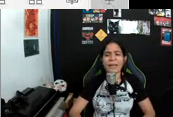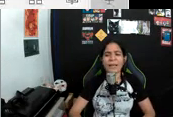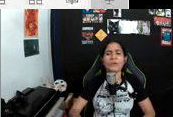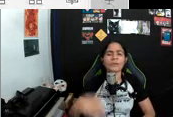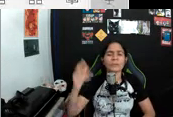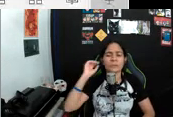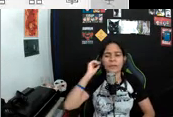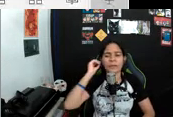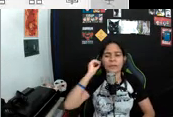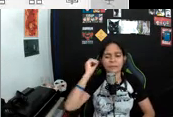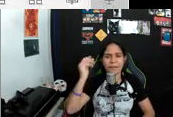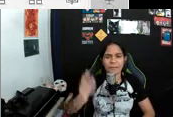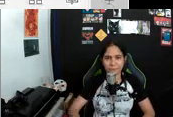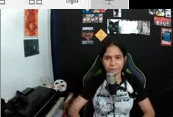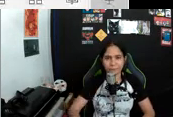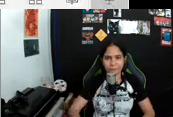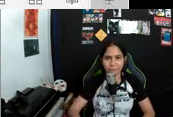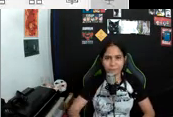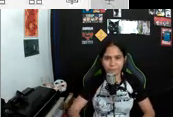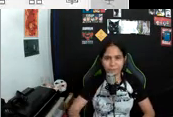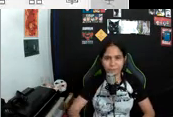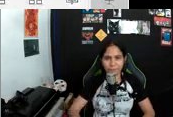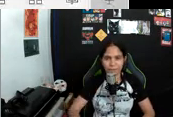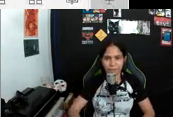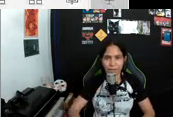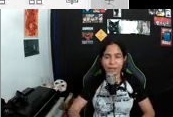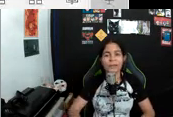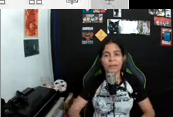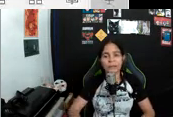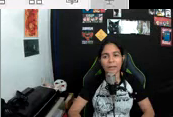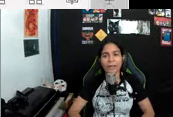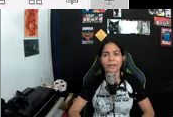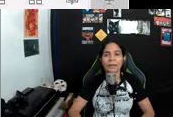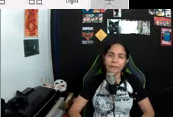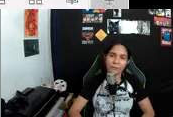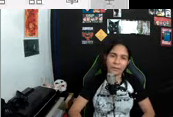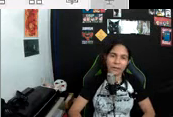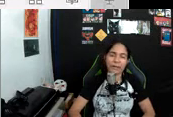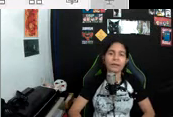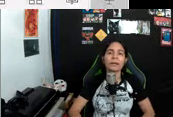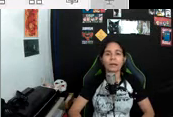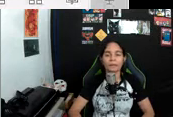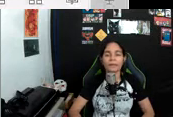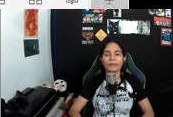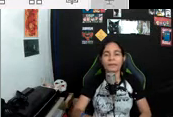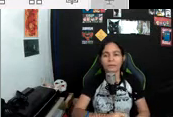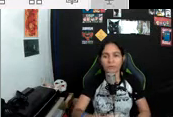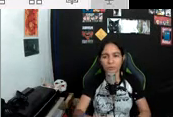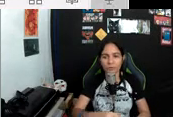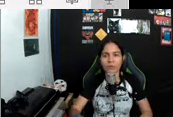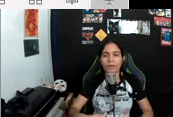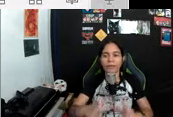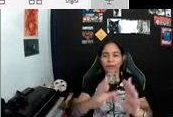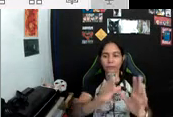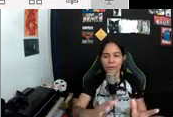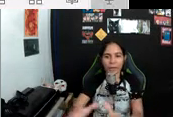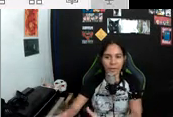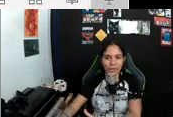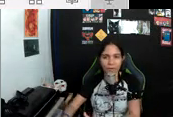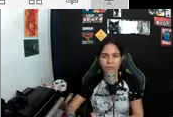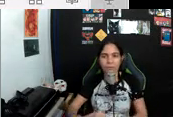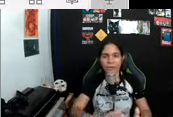isso para lá, a outra quando vier que faça. E aí, a enfermeira, ela fazia toda,